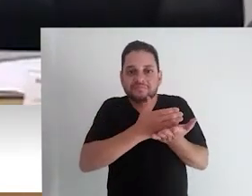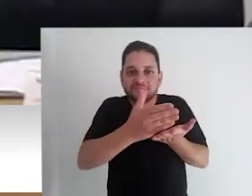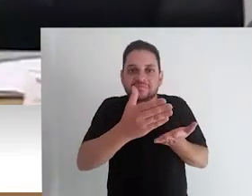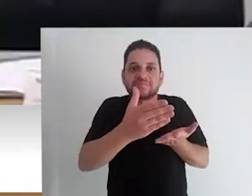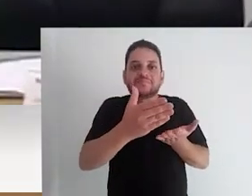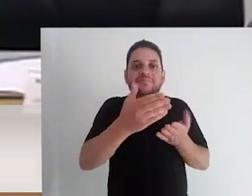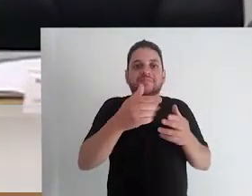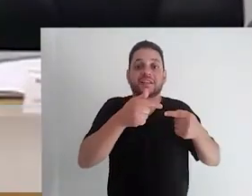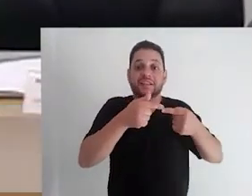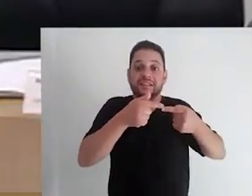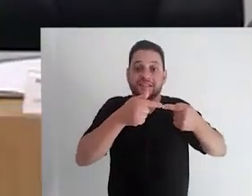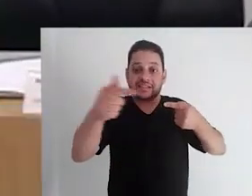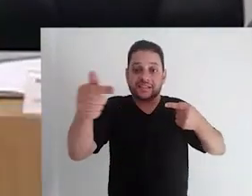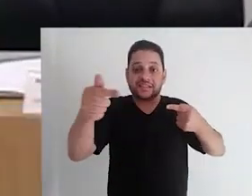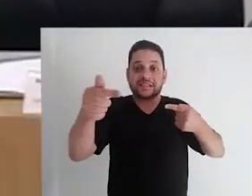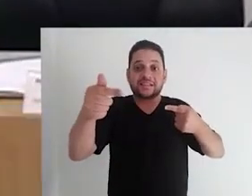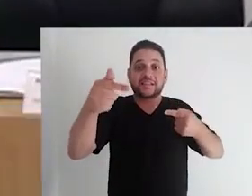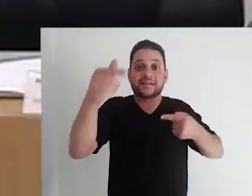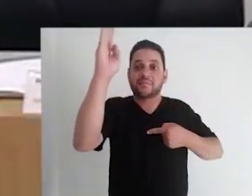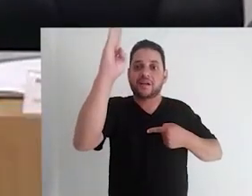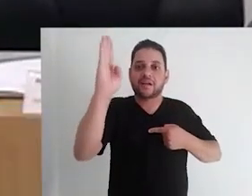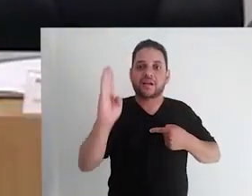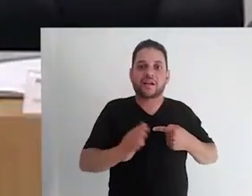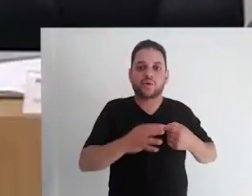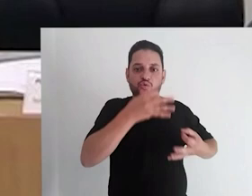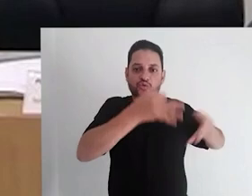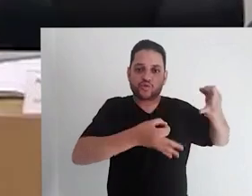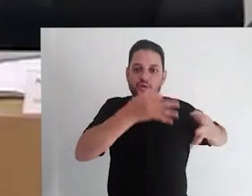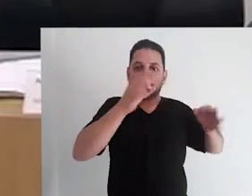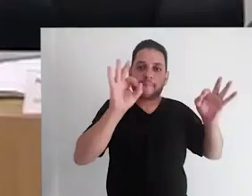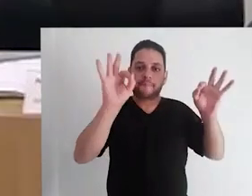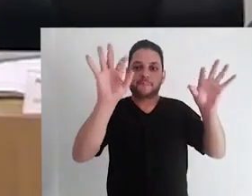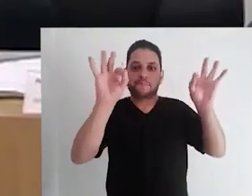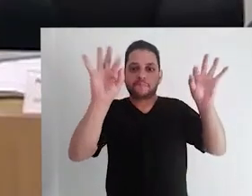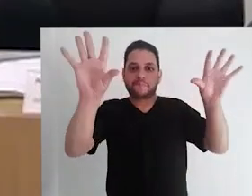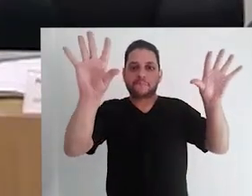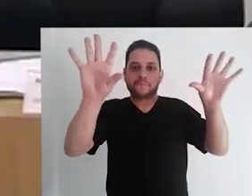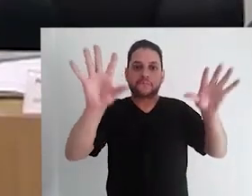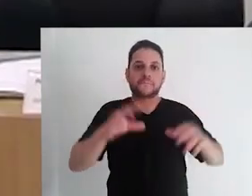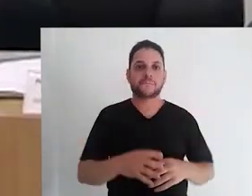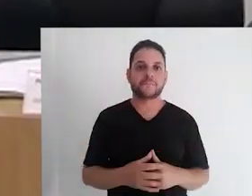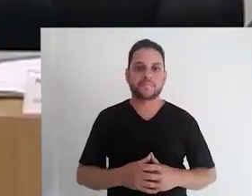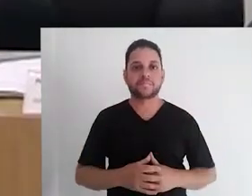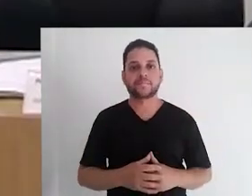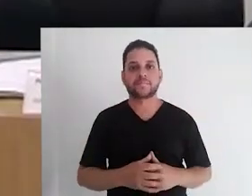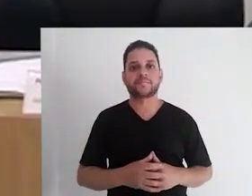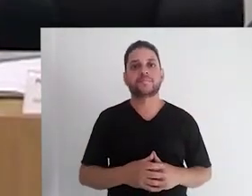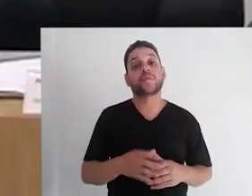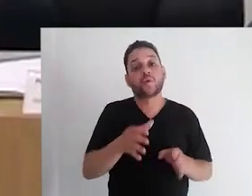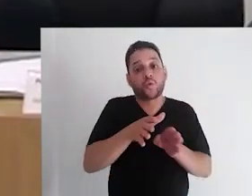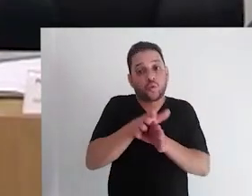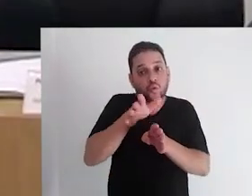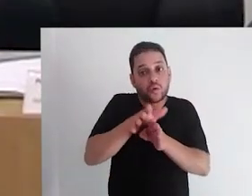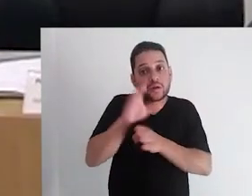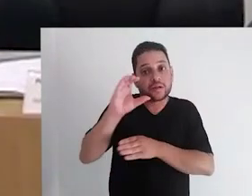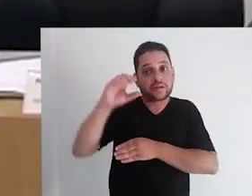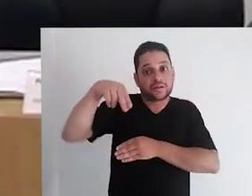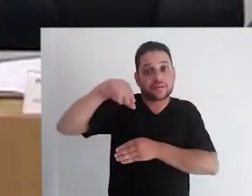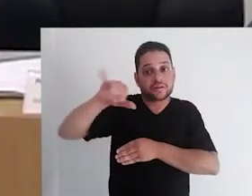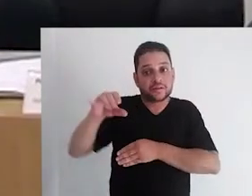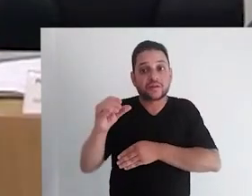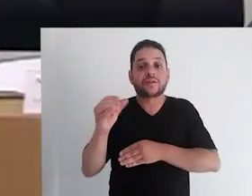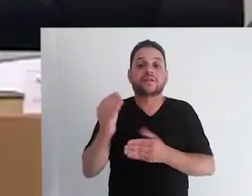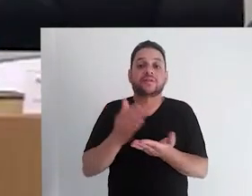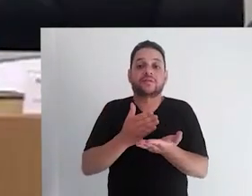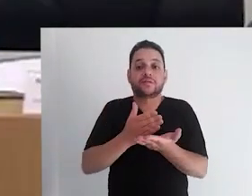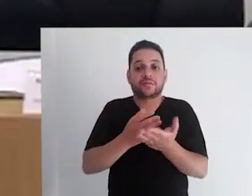Semana Nacional dos Juizados Especiais, organizada pelo Conselho Nacional de Justiça. Nós tivemos uma abertura